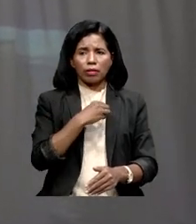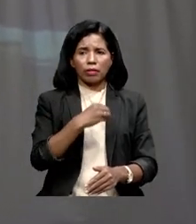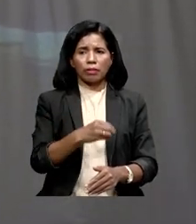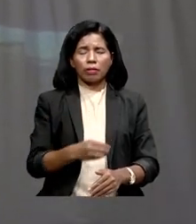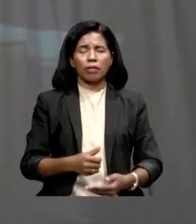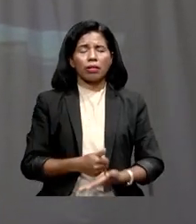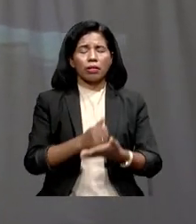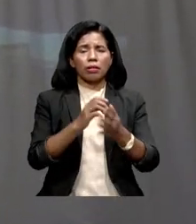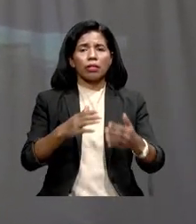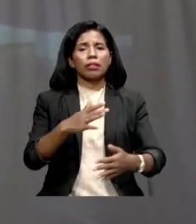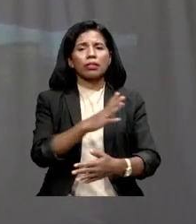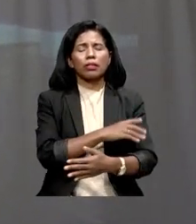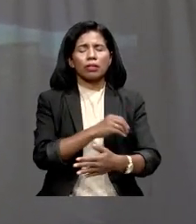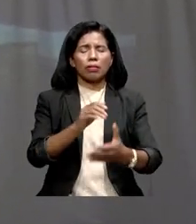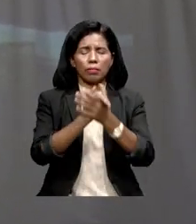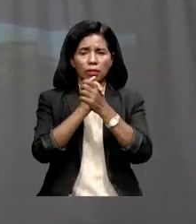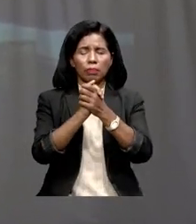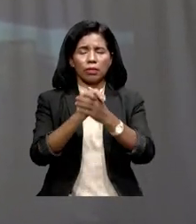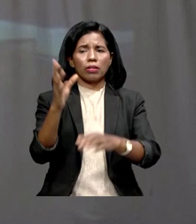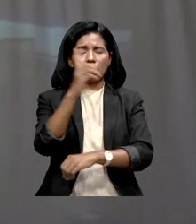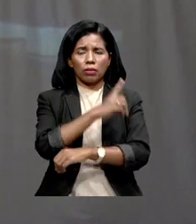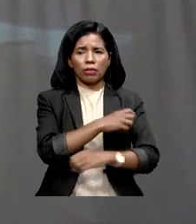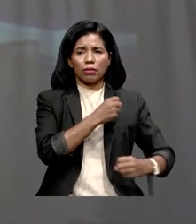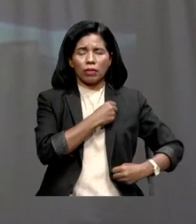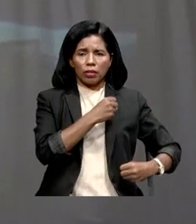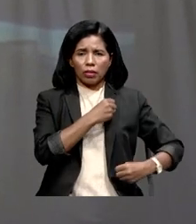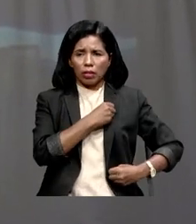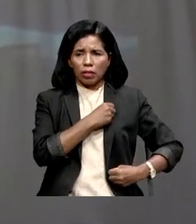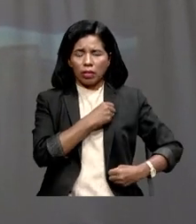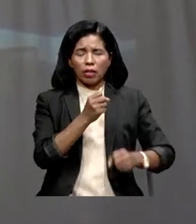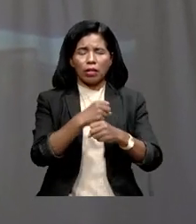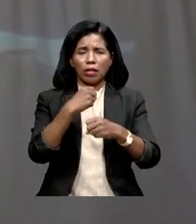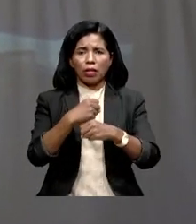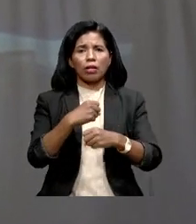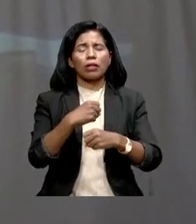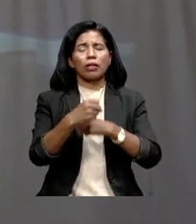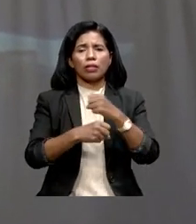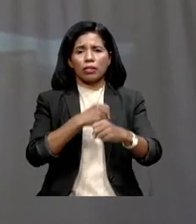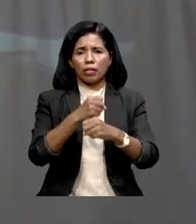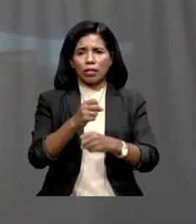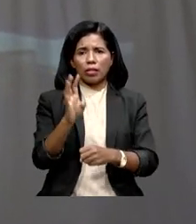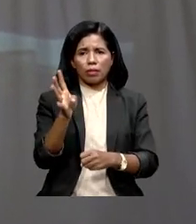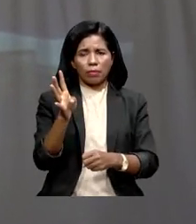Felicitação ba loron FALINTIL nian me ke halono 49 anos.